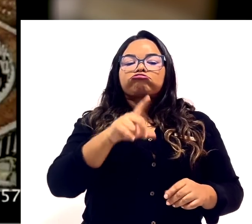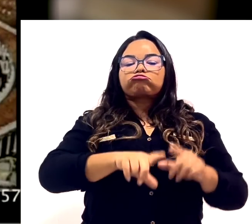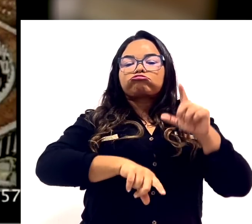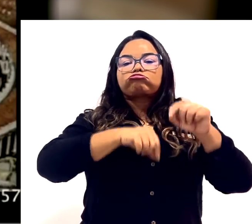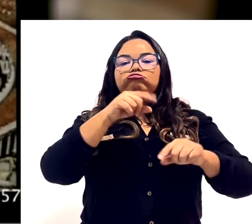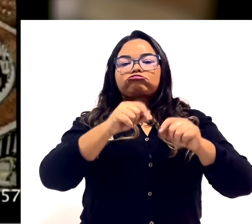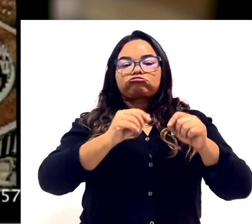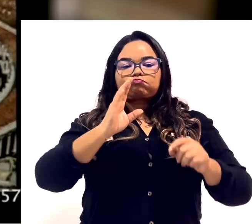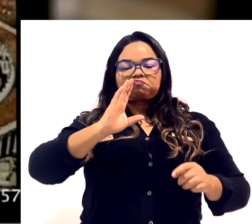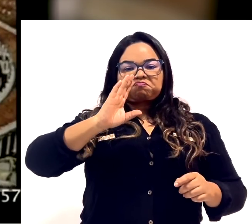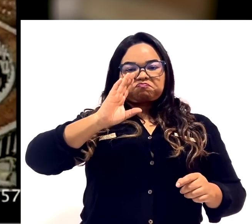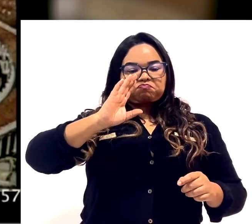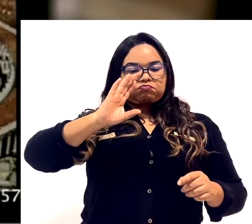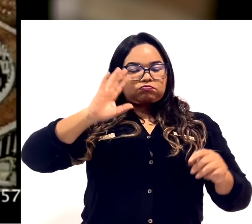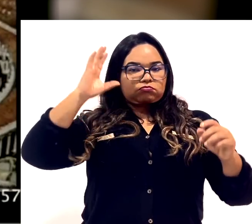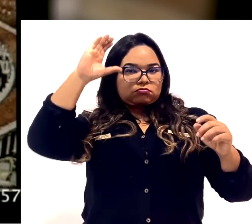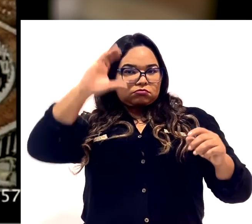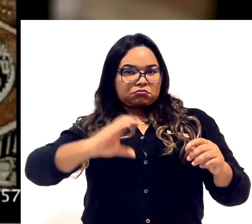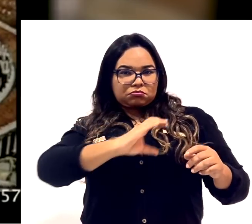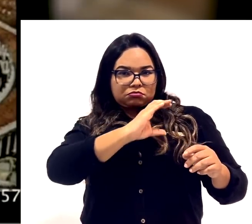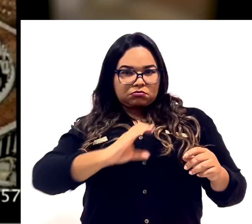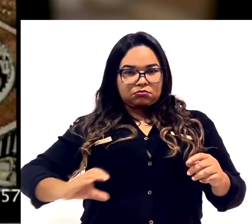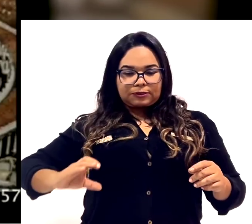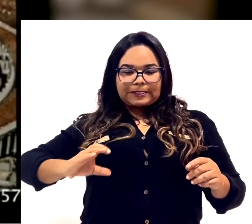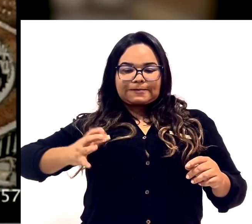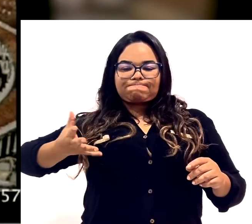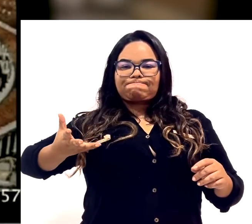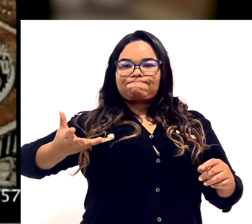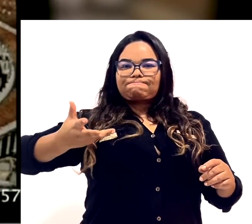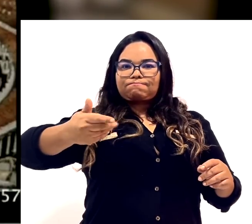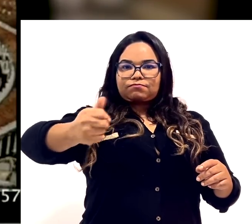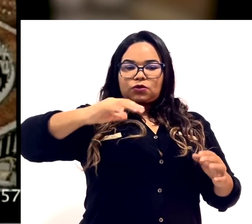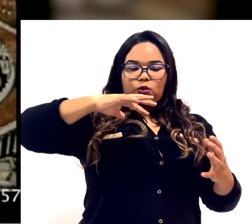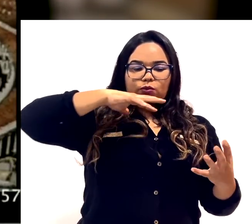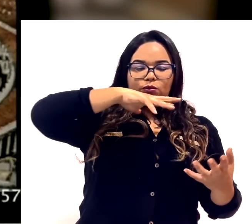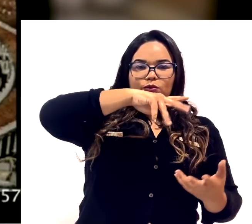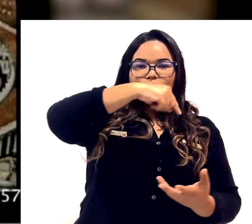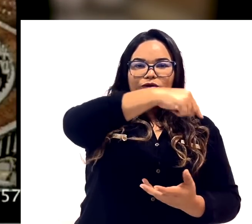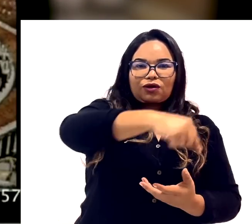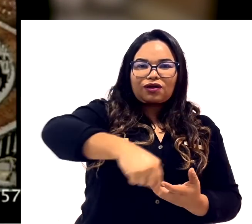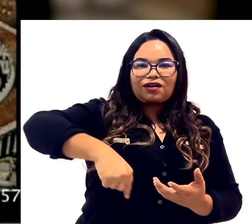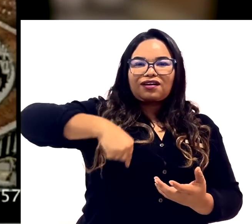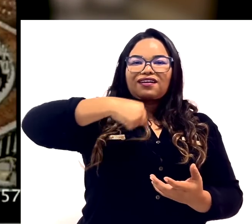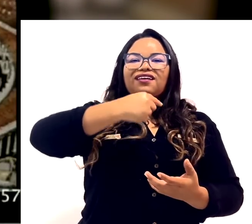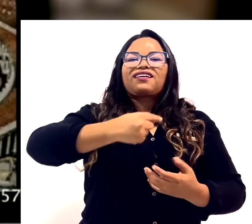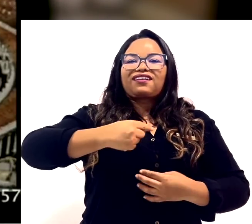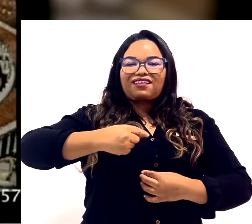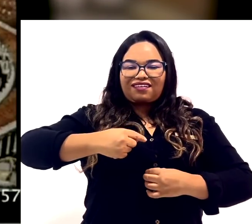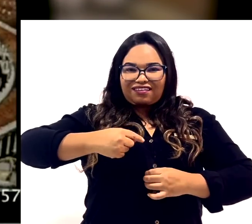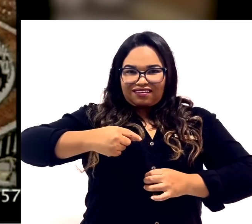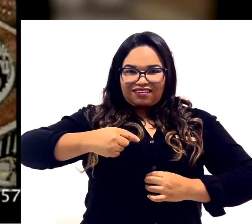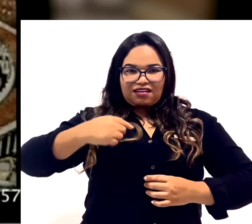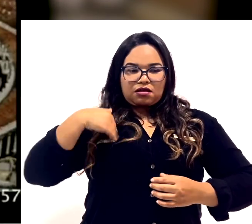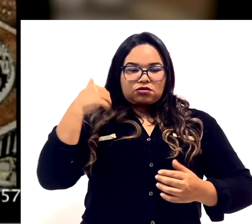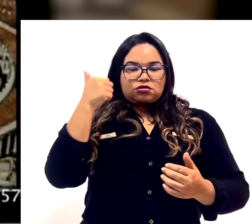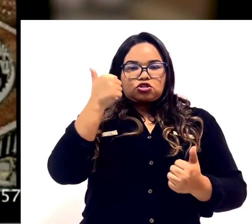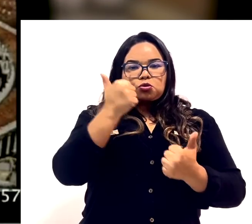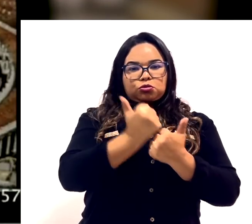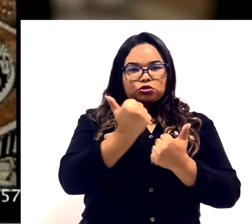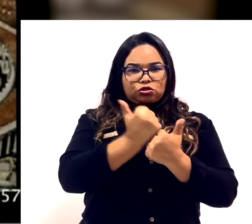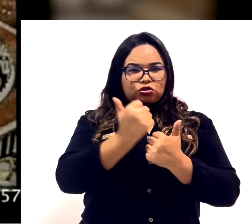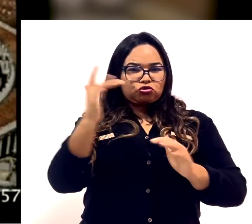a primazia sobre que parte do mundo? Todo o mundo. Interessante. O vigário do encarnado Filho de Deus,